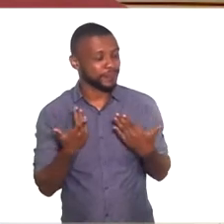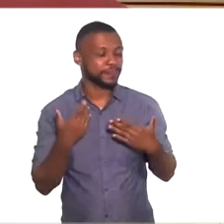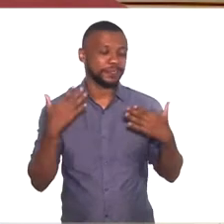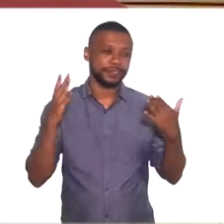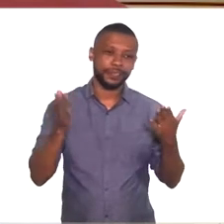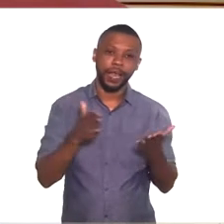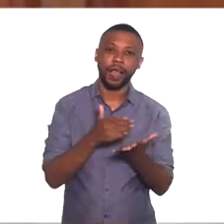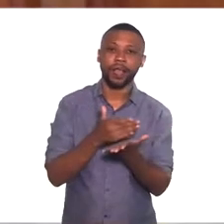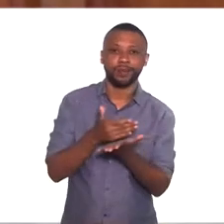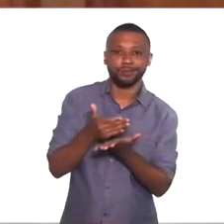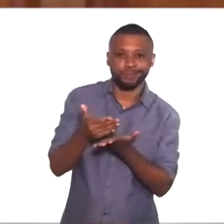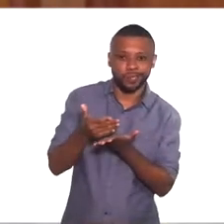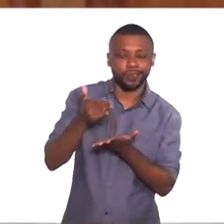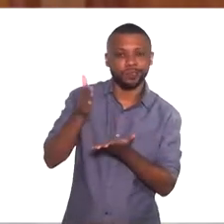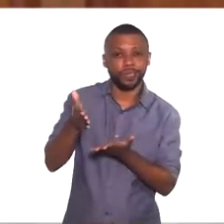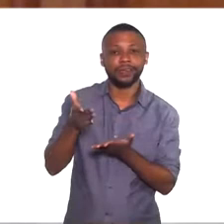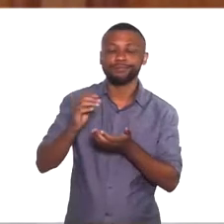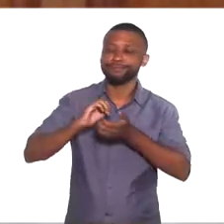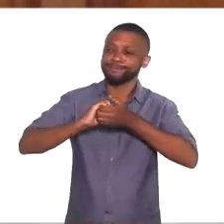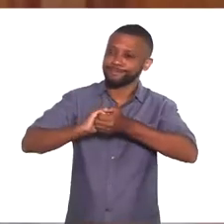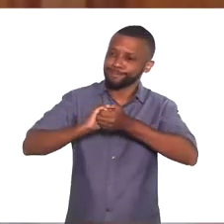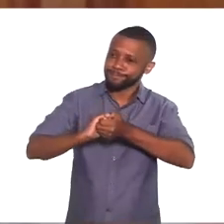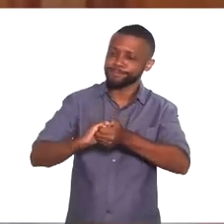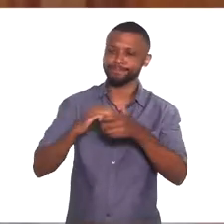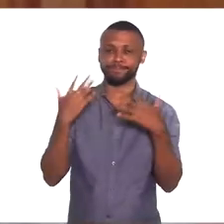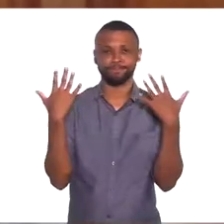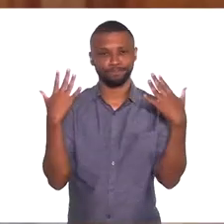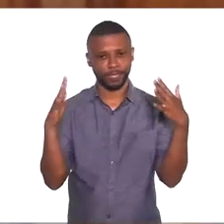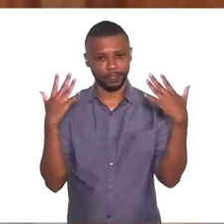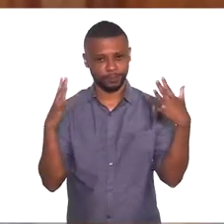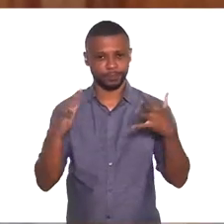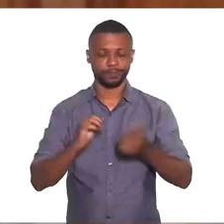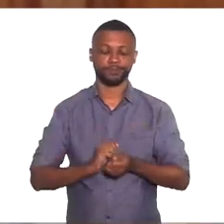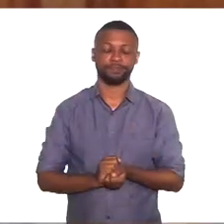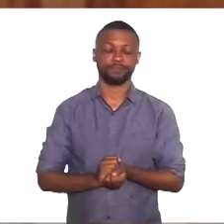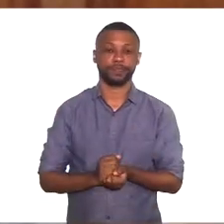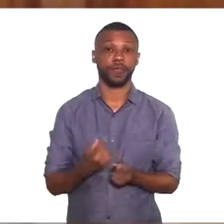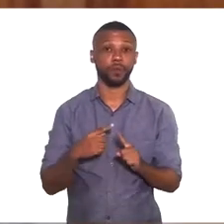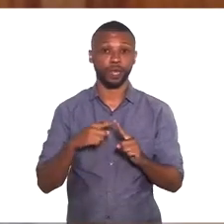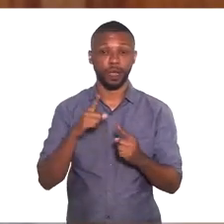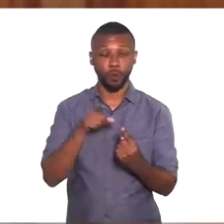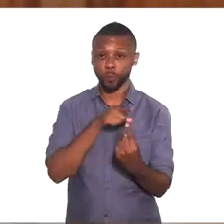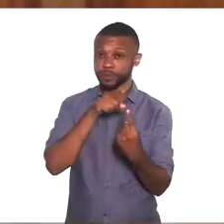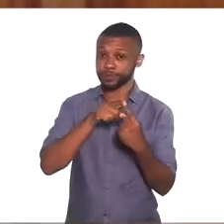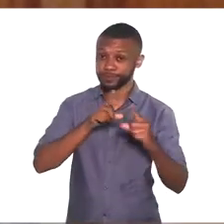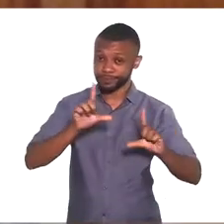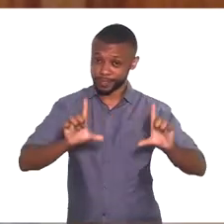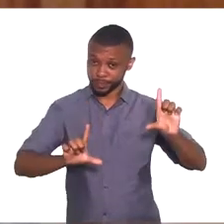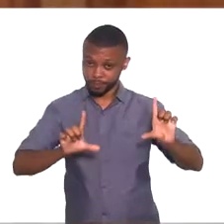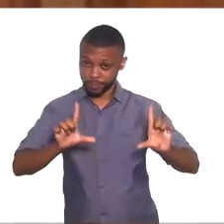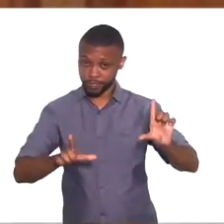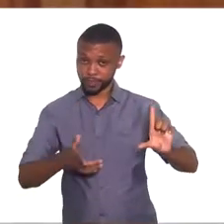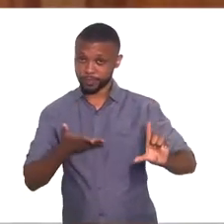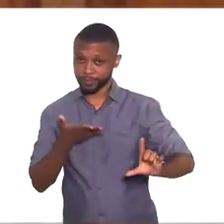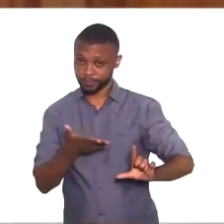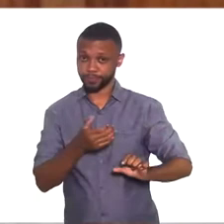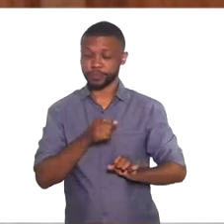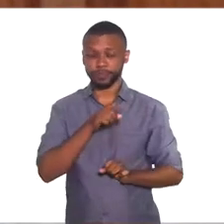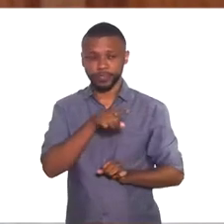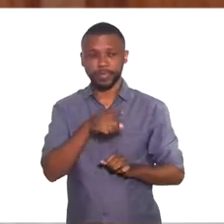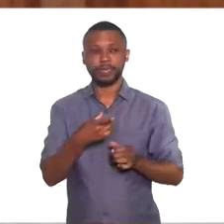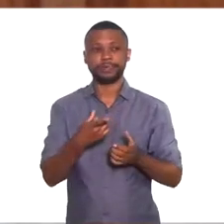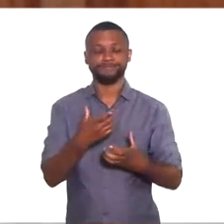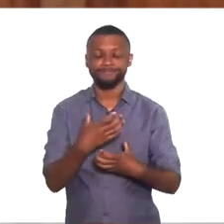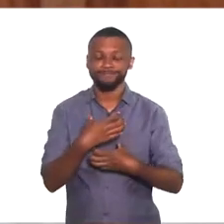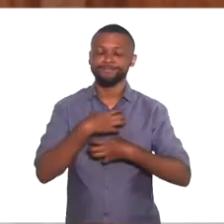guide início meus cumprimentos porque a ideia da Expo religião na que